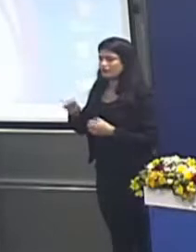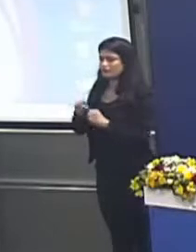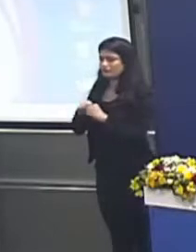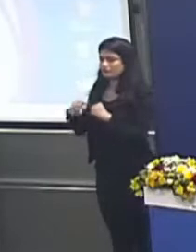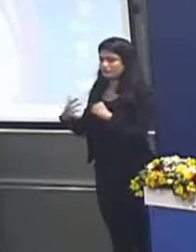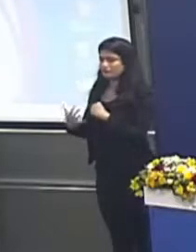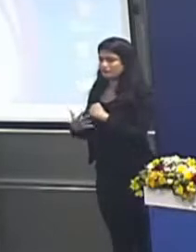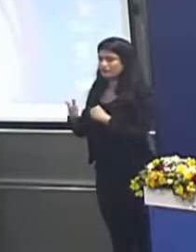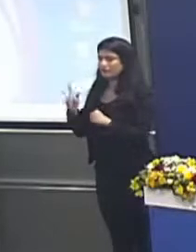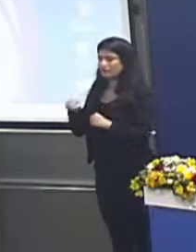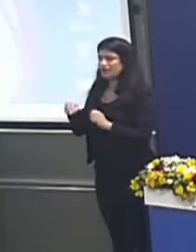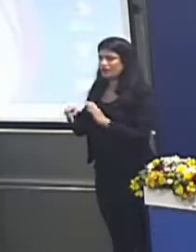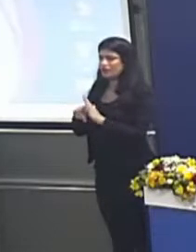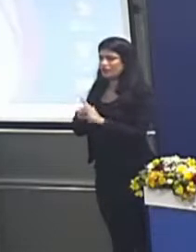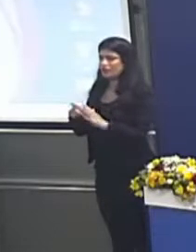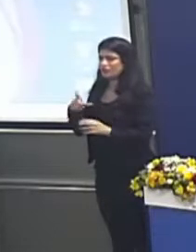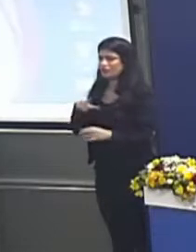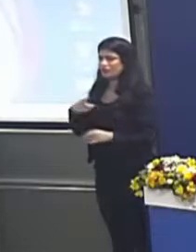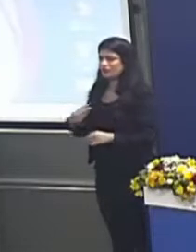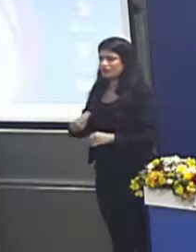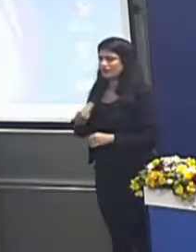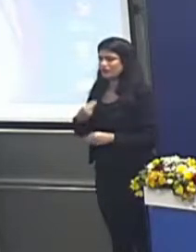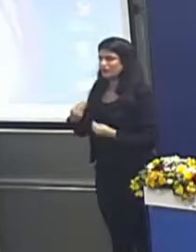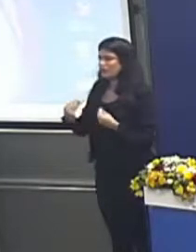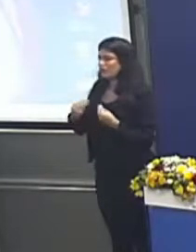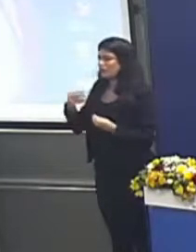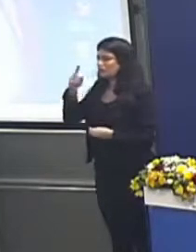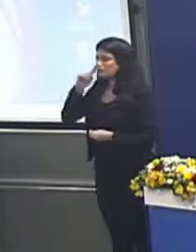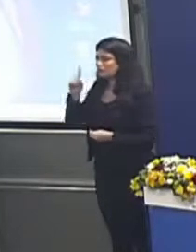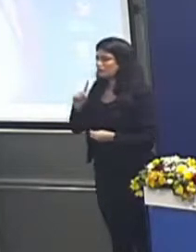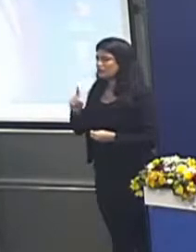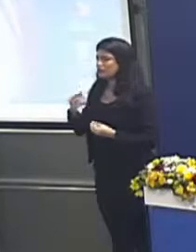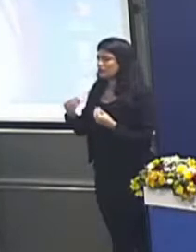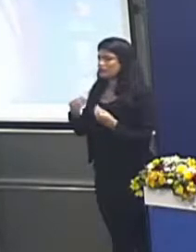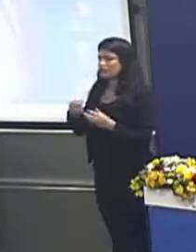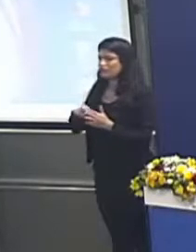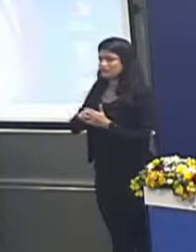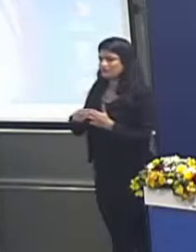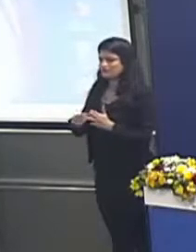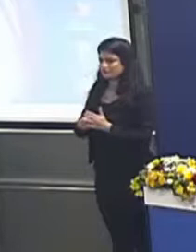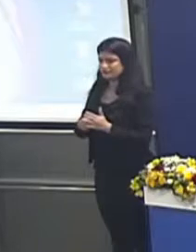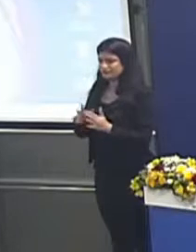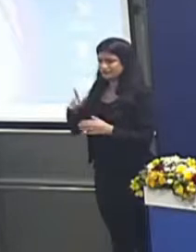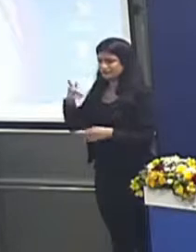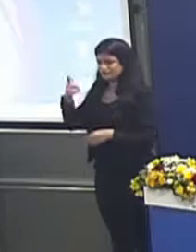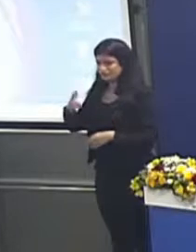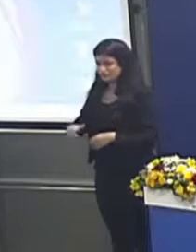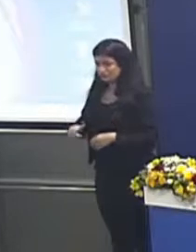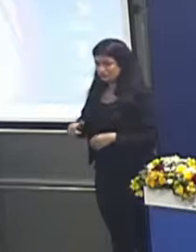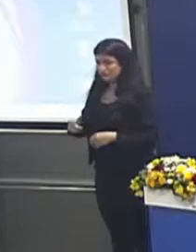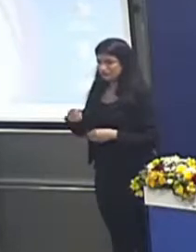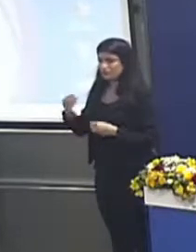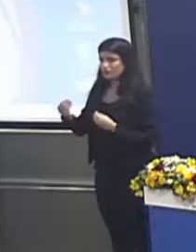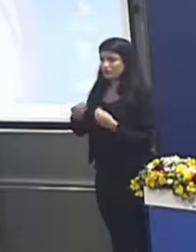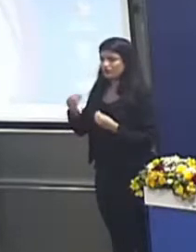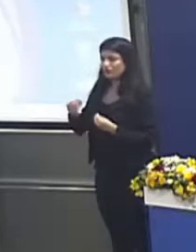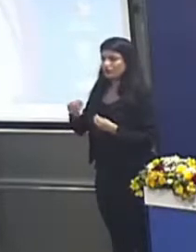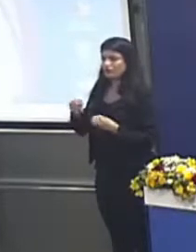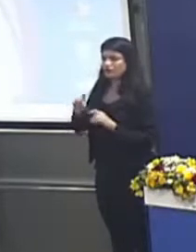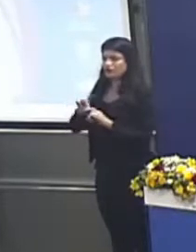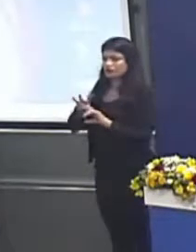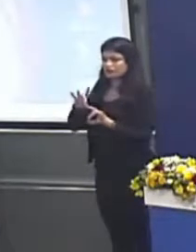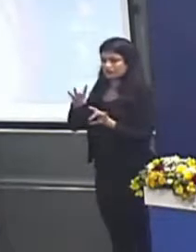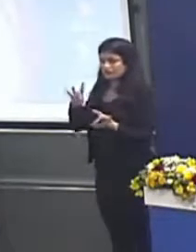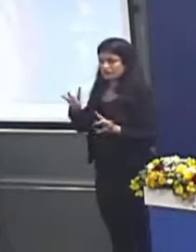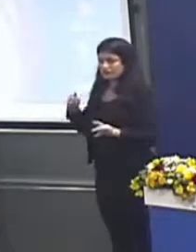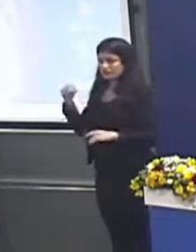pandemia é uma coisa que a gente ainda nem sabe dizer direito o que, que significa. Talvez um dia, com o distanciamento